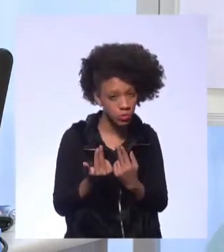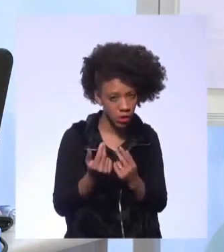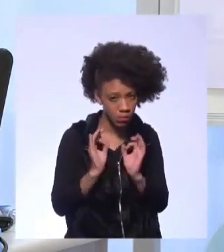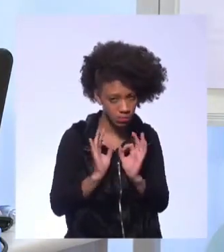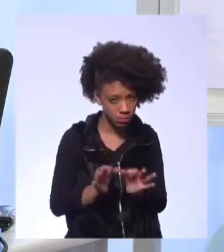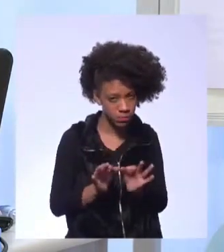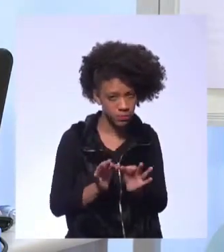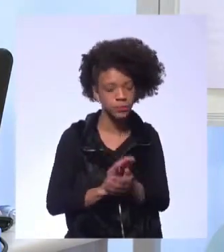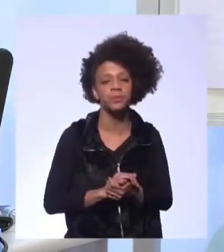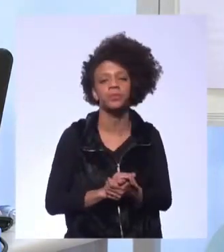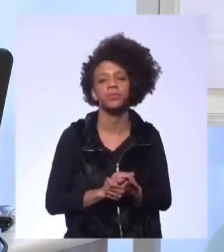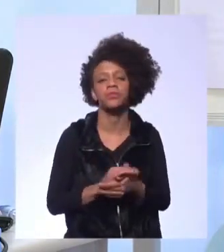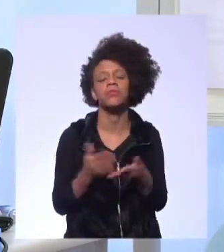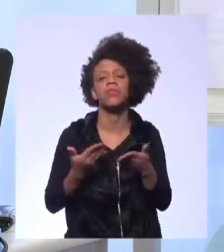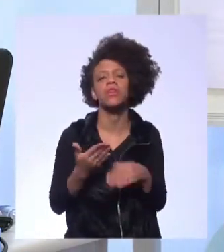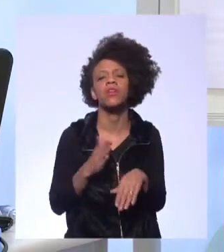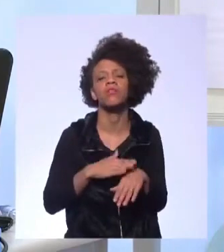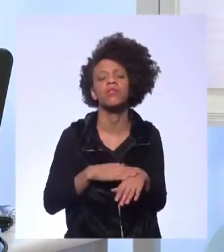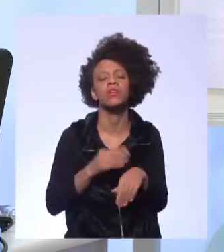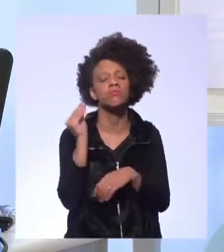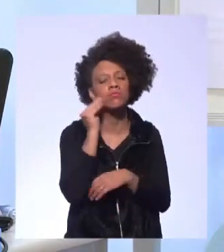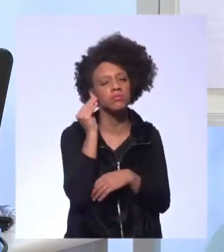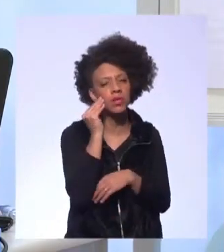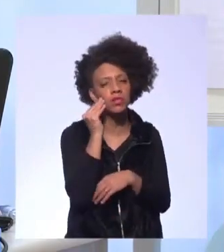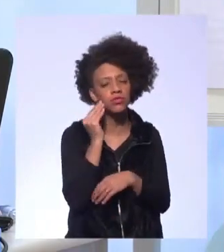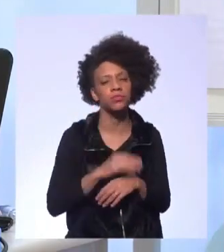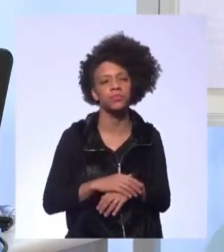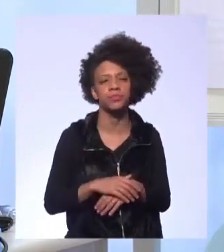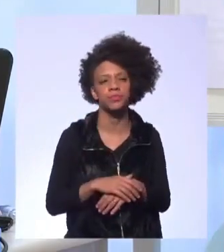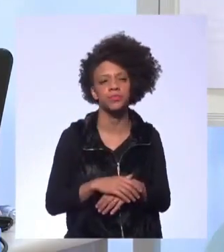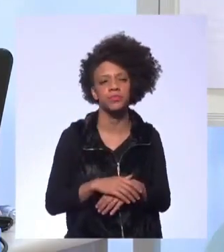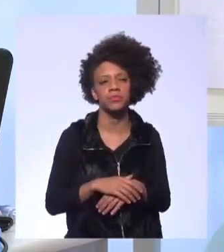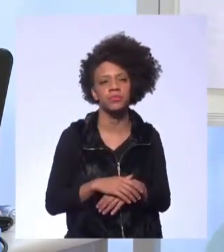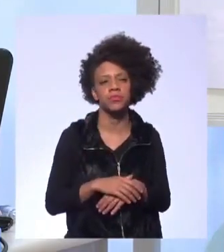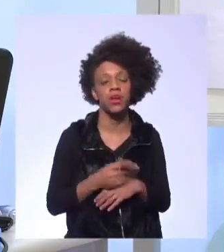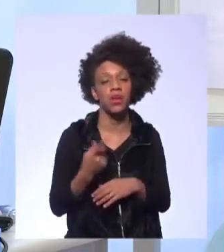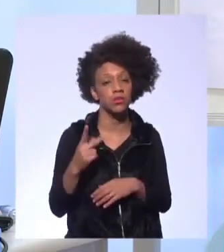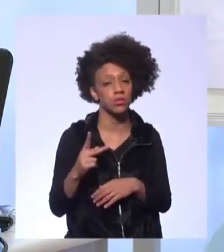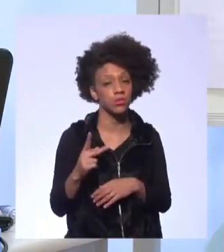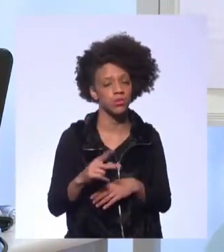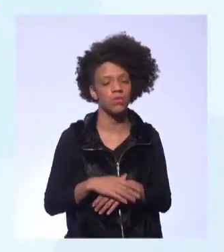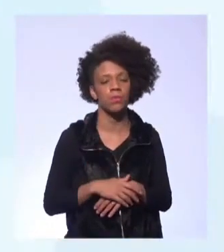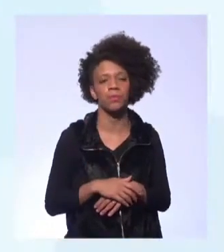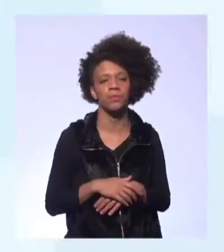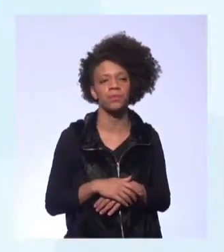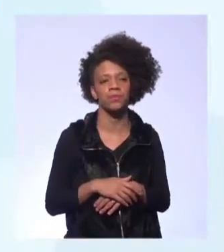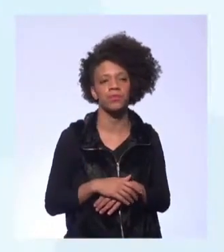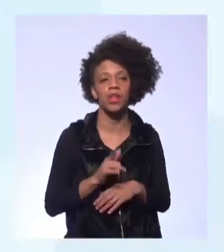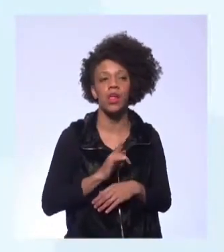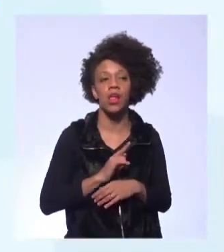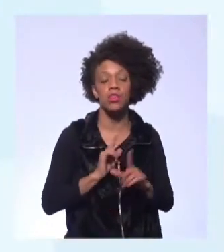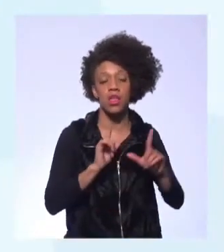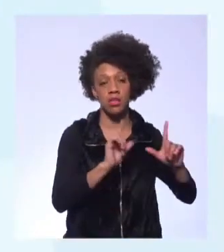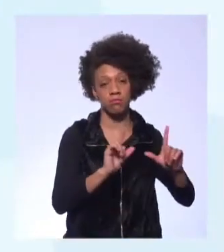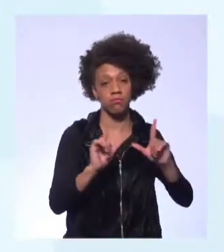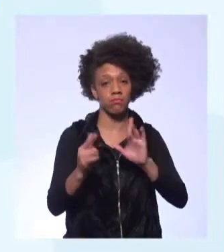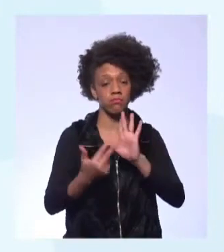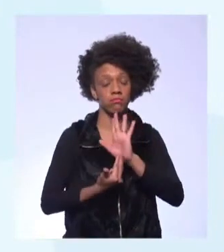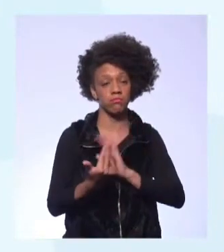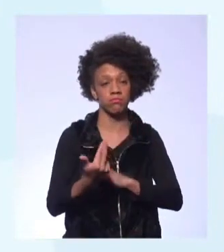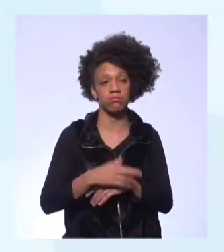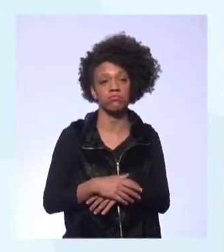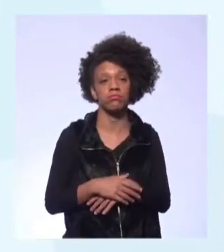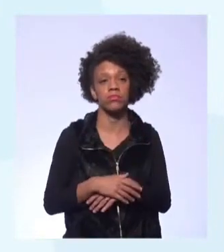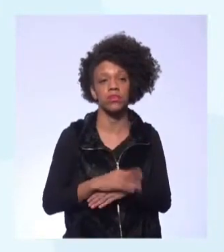Perfeito? Agora eu quero que vocês façam um testezinho aqui. Vamos lá. Agora é a vez de vocês. Eu tenho aqui uma figura de representação de